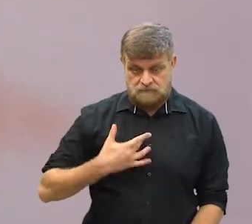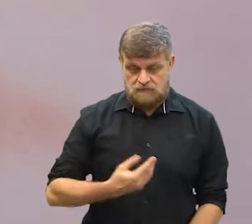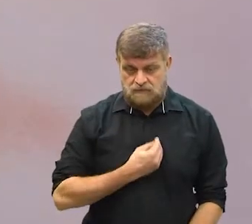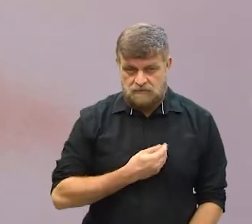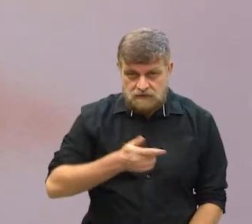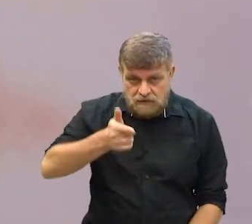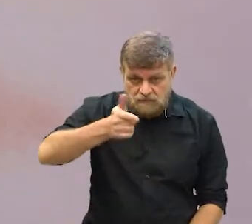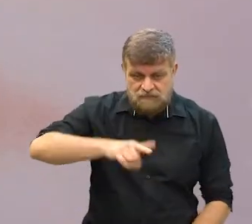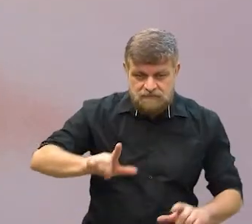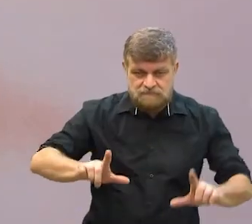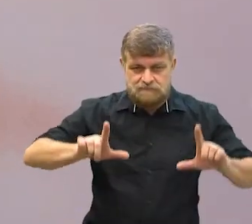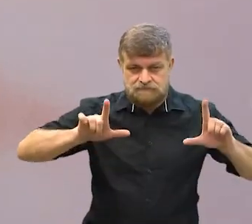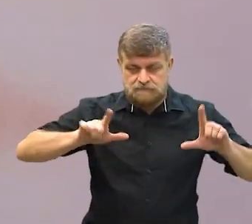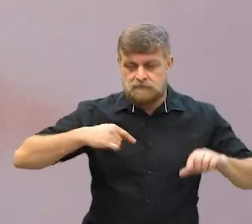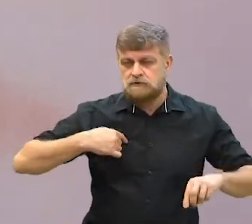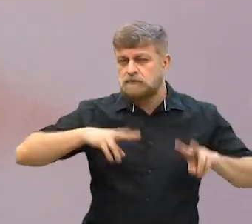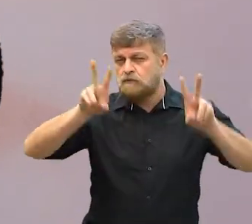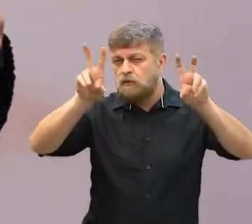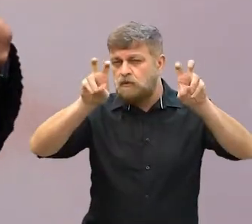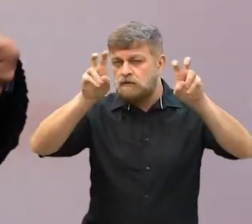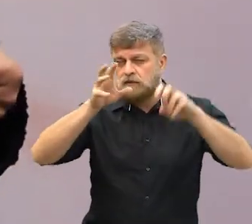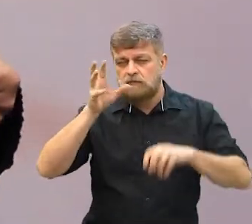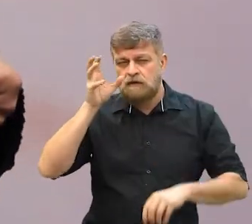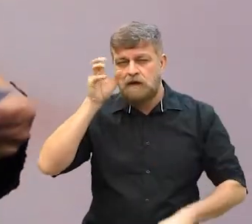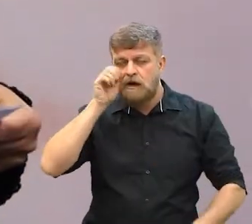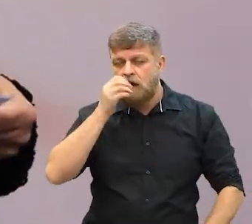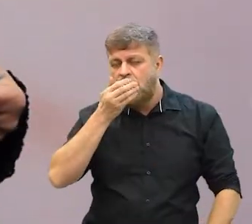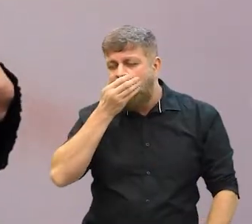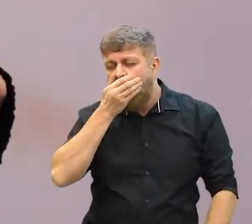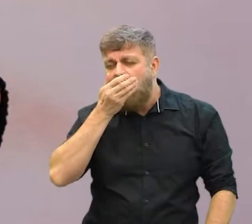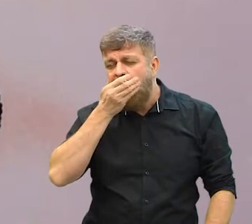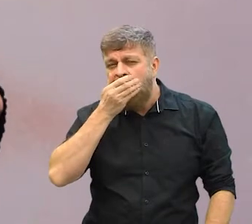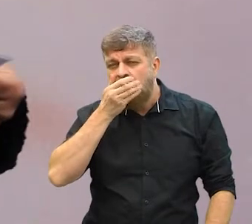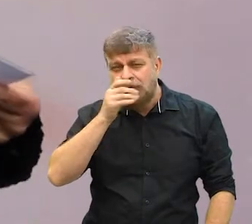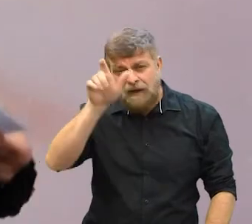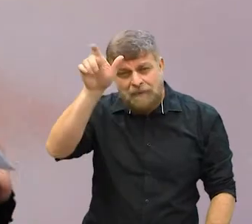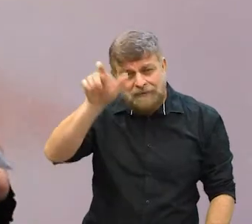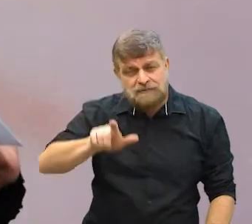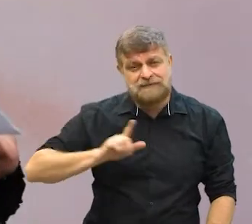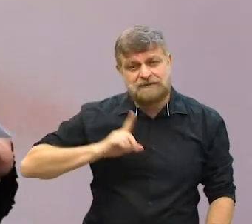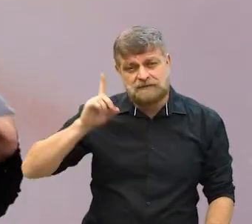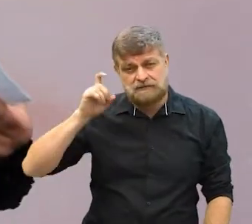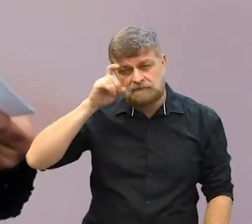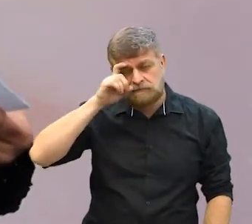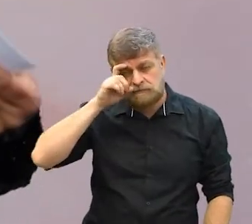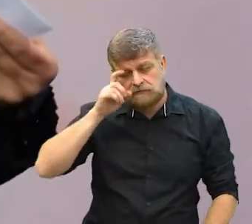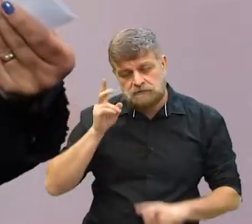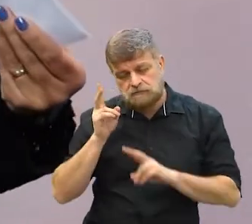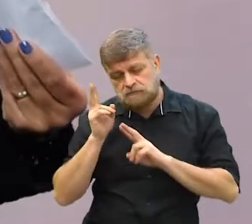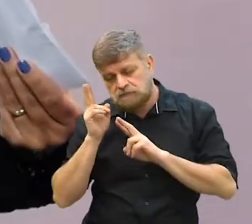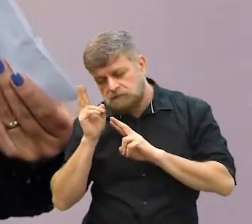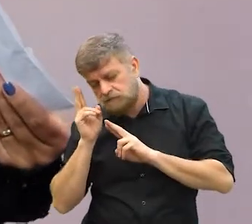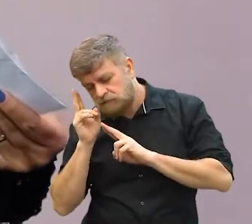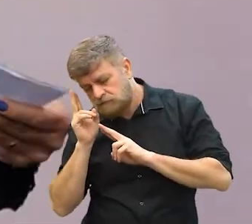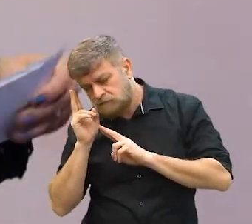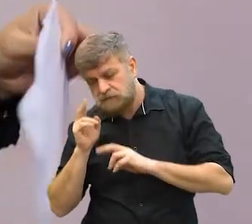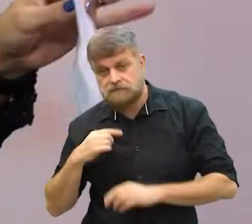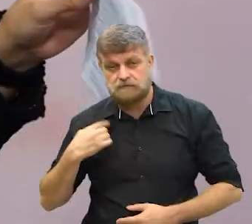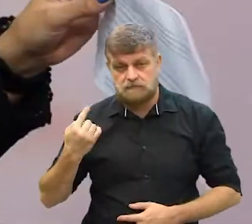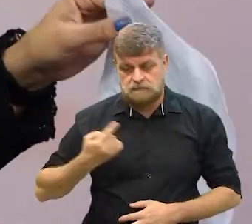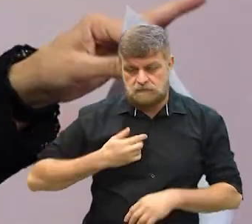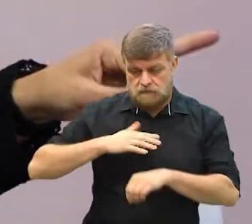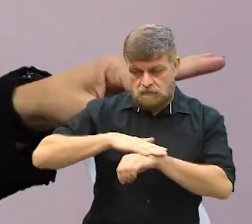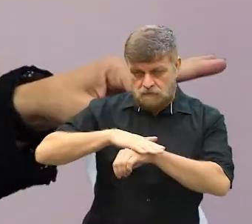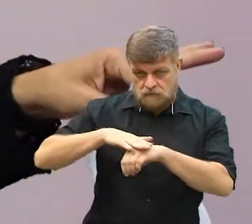Saúde é Vida de volta e hoje a gente está falando sobre o sono, sobre a dificuldade que muita gente tem para dormir. A